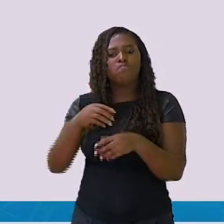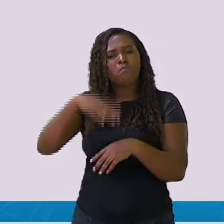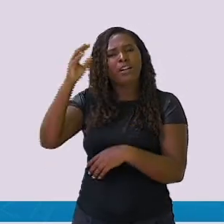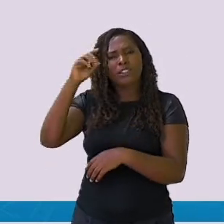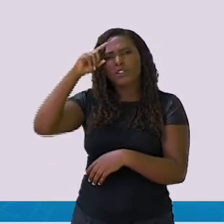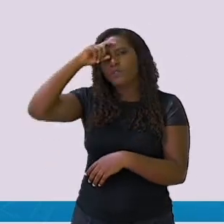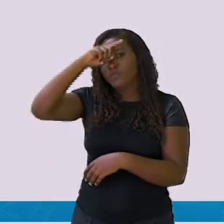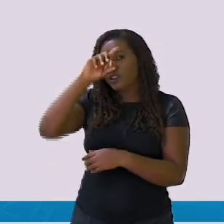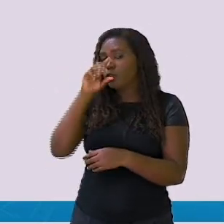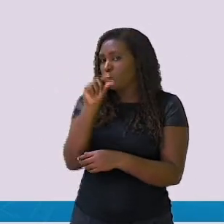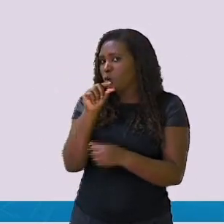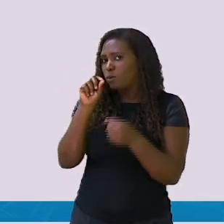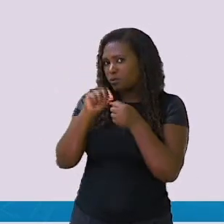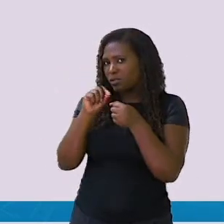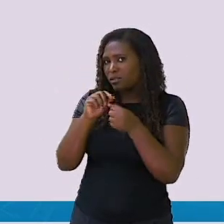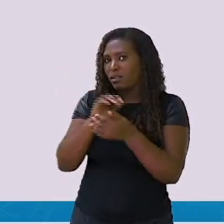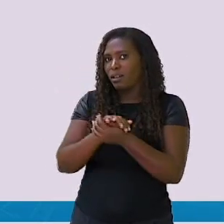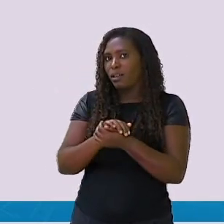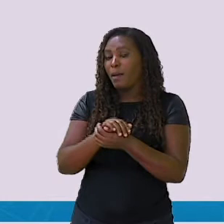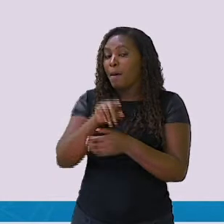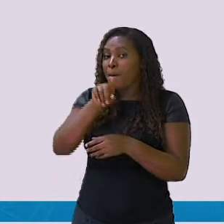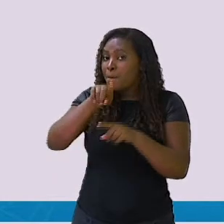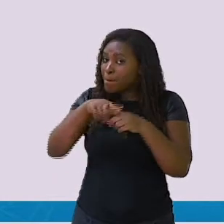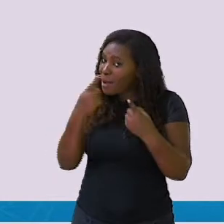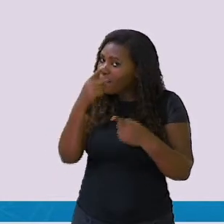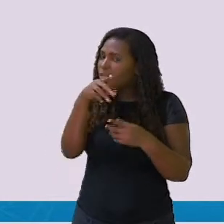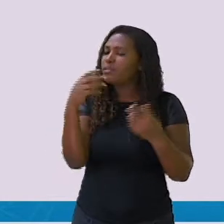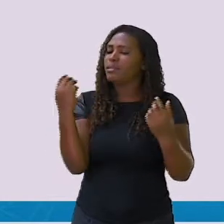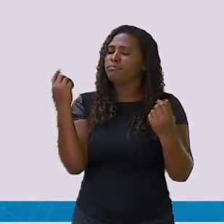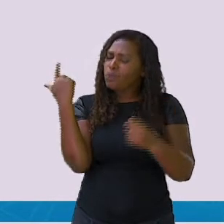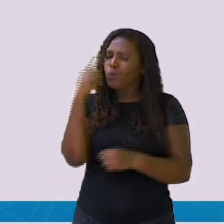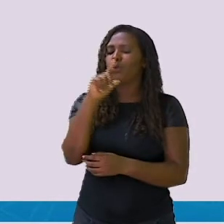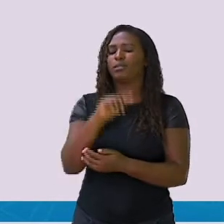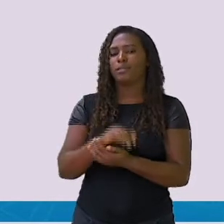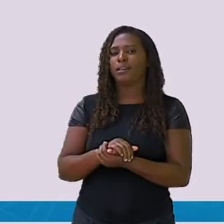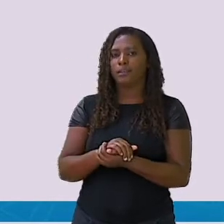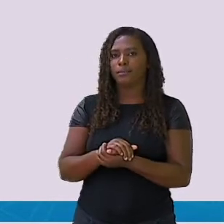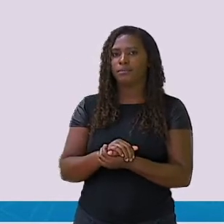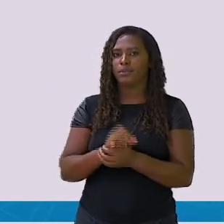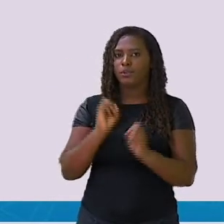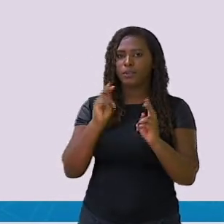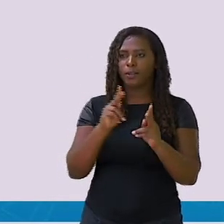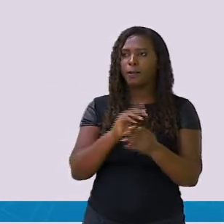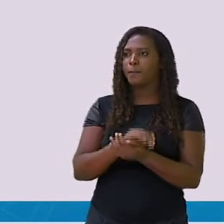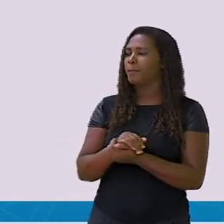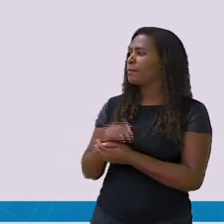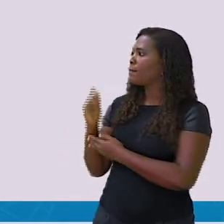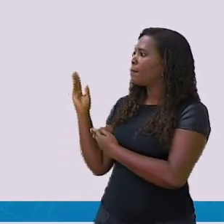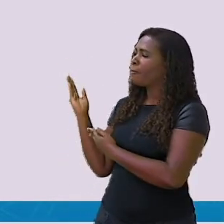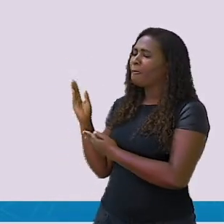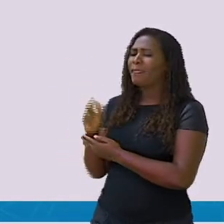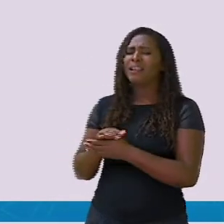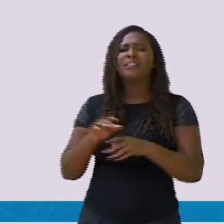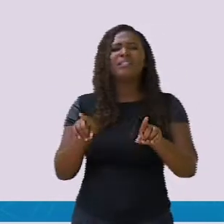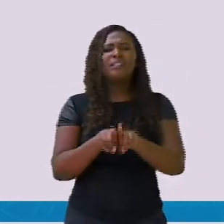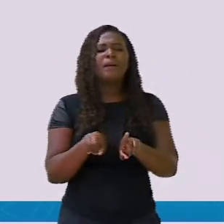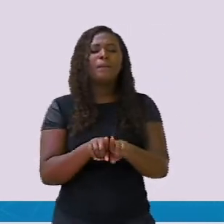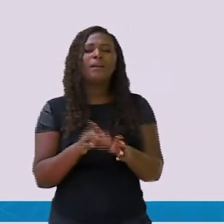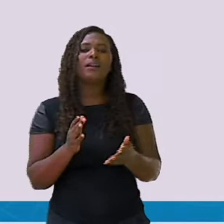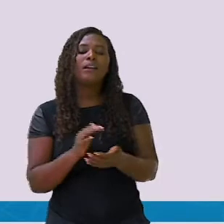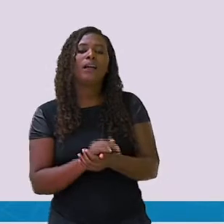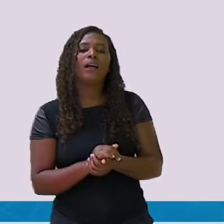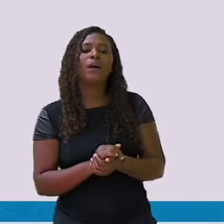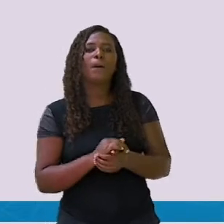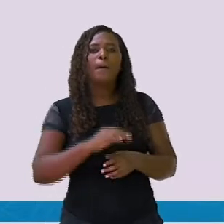que nós não possamos fazer um mapa mental, tá? E aí, olha só, quais são os principais elementos de um